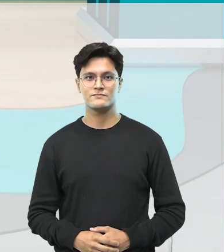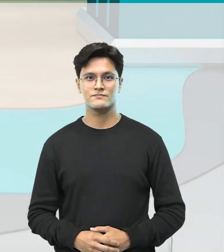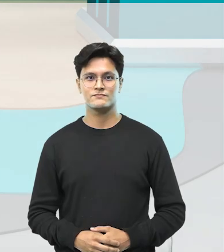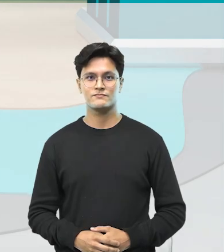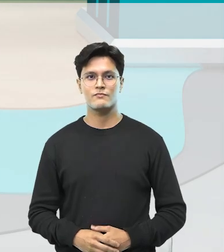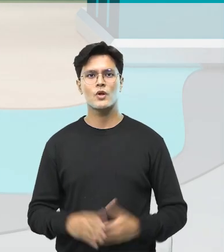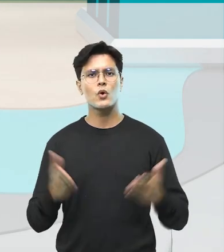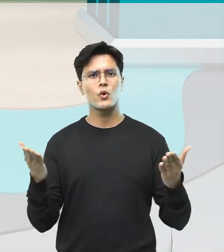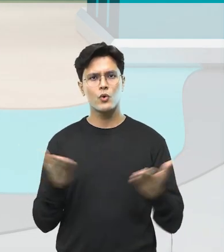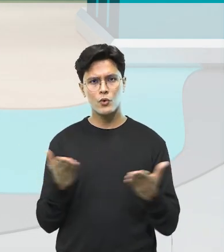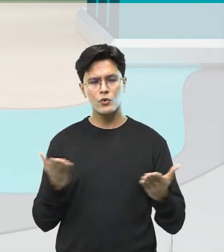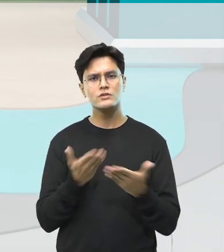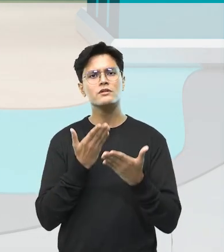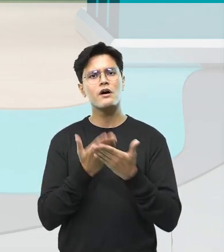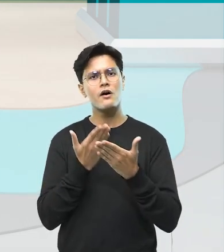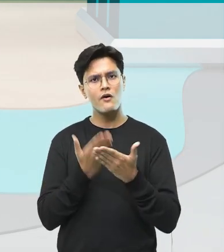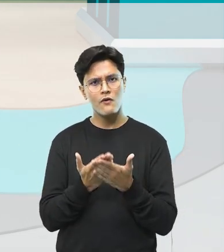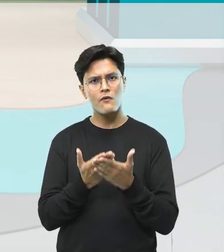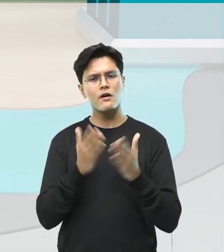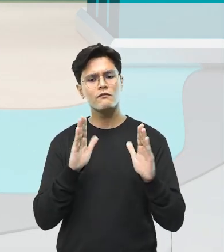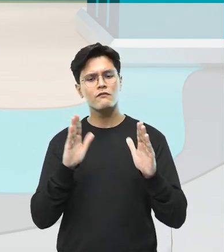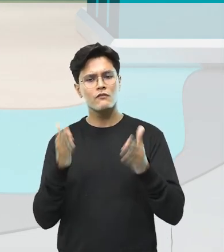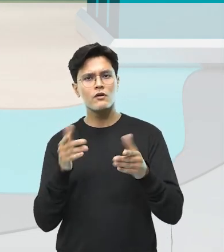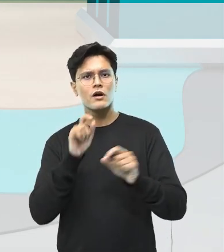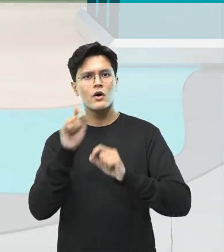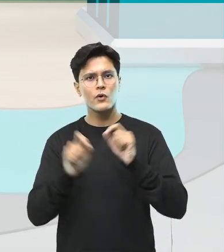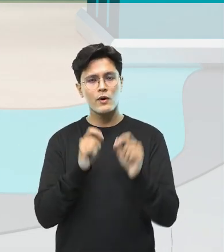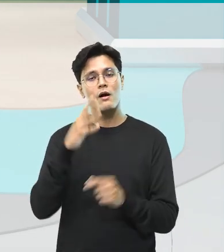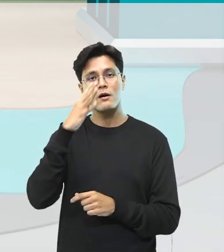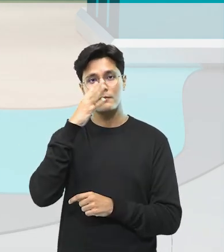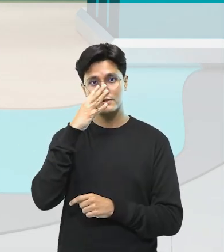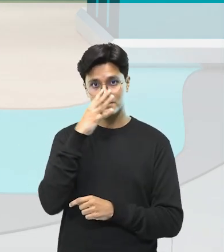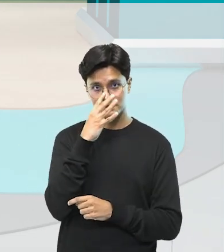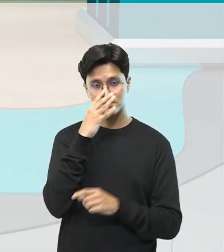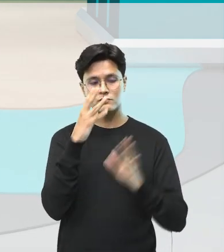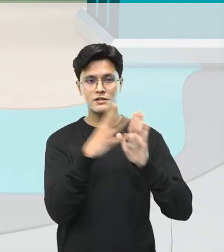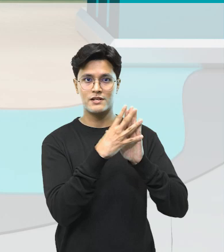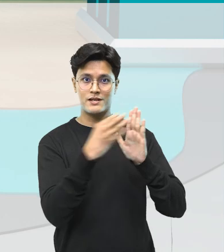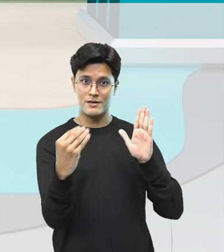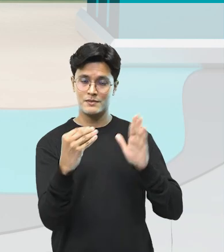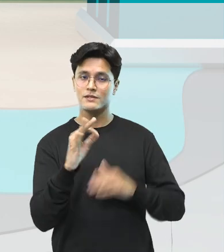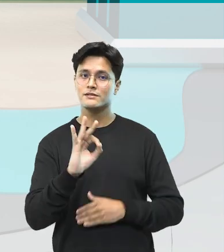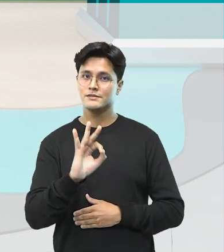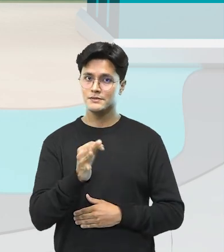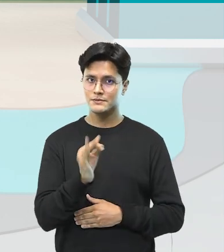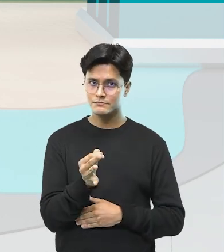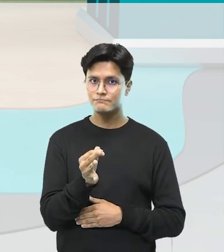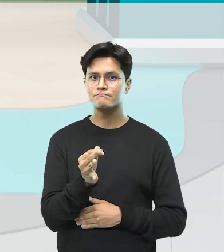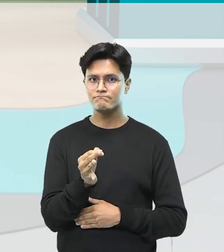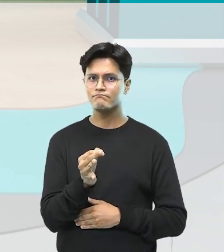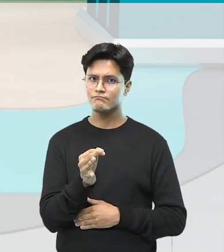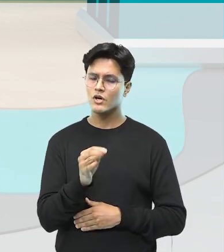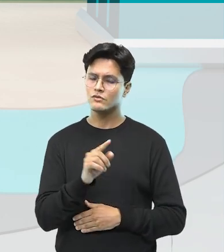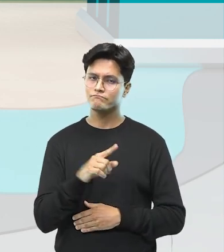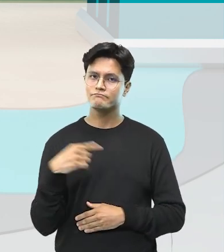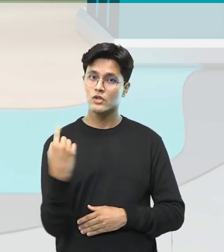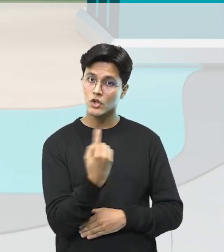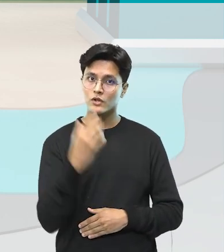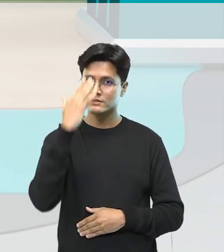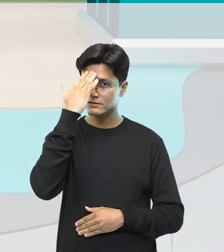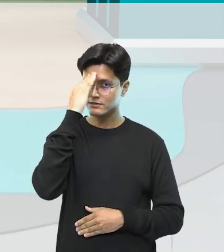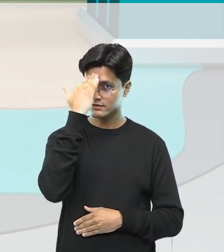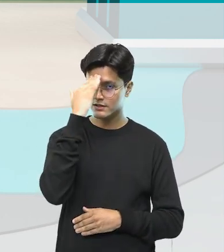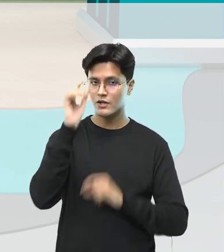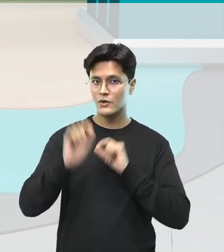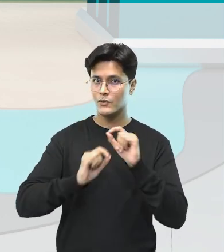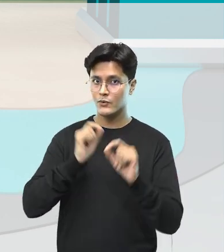Nossa aula de hoje vai focar em apreciação e réplica, certo? Mais ou menos aí, para a gente entender a